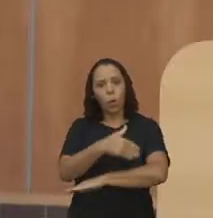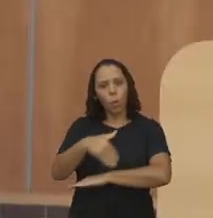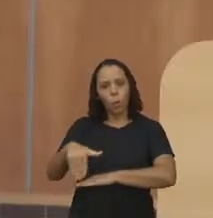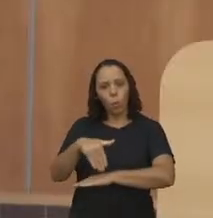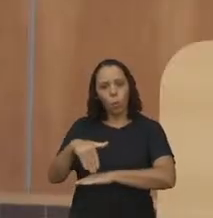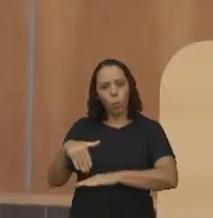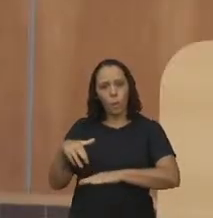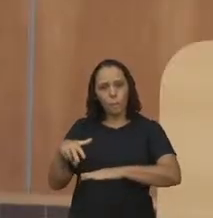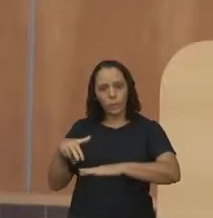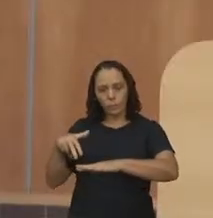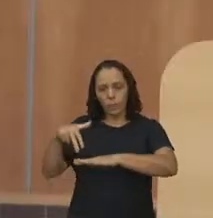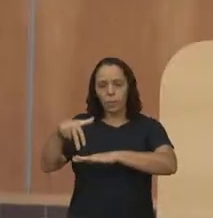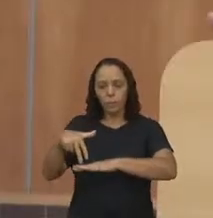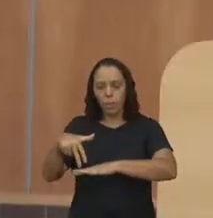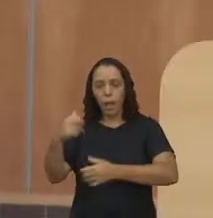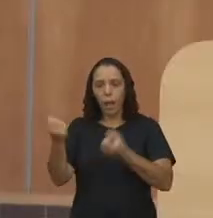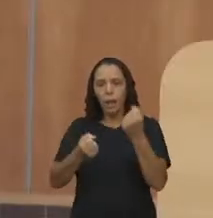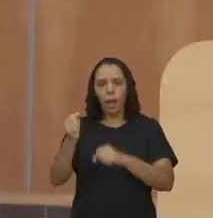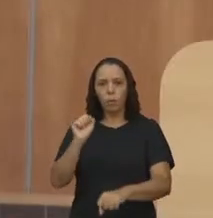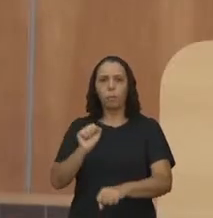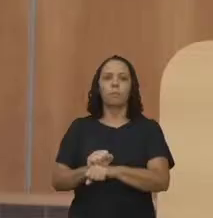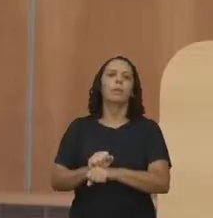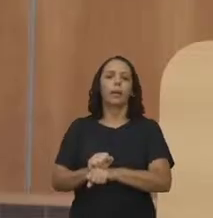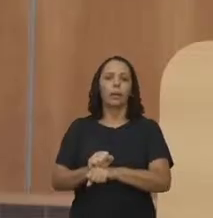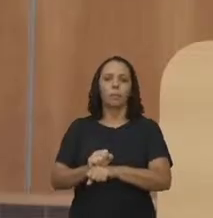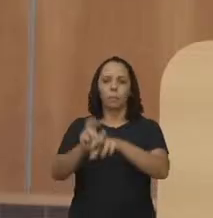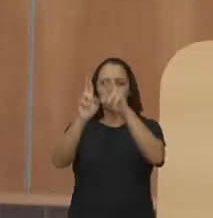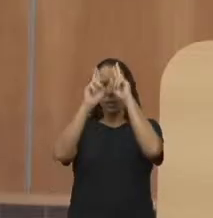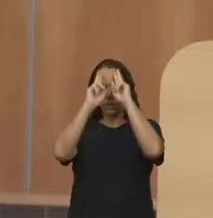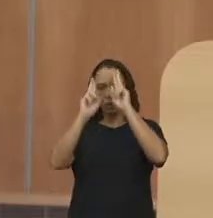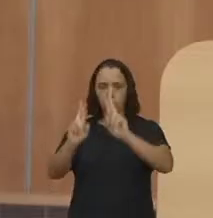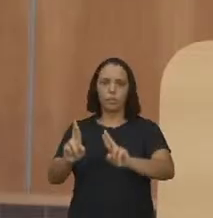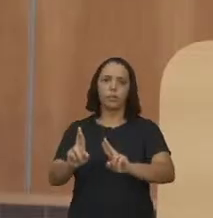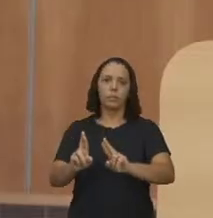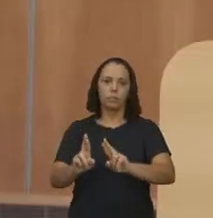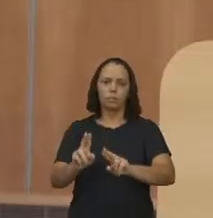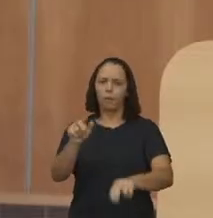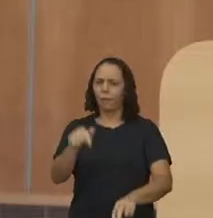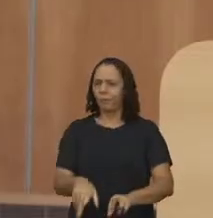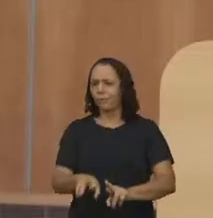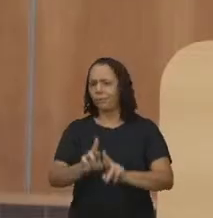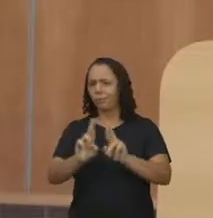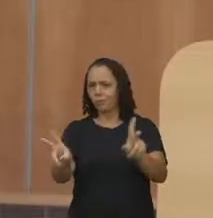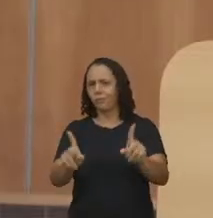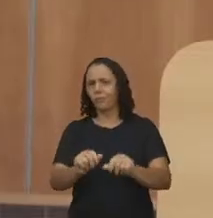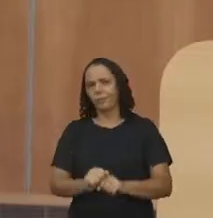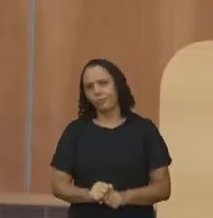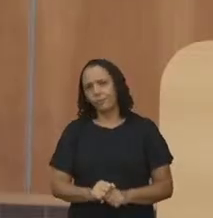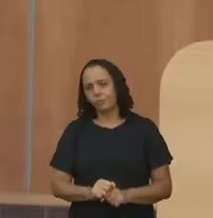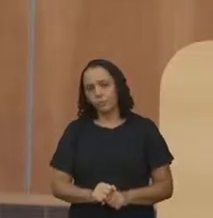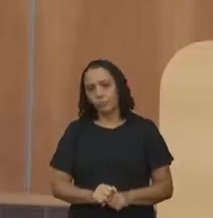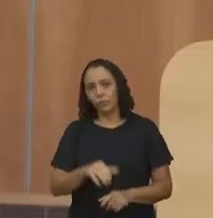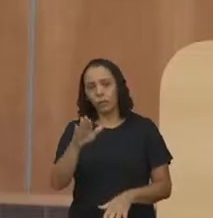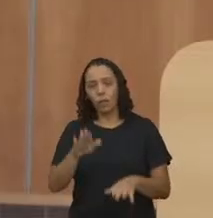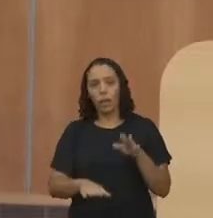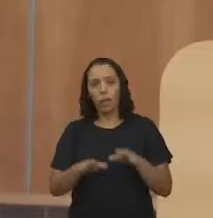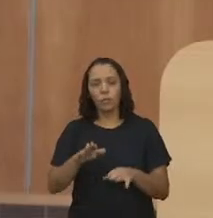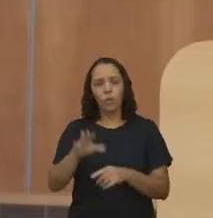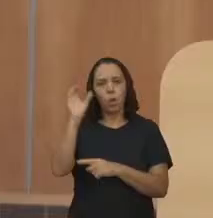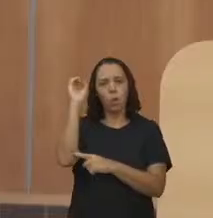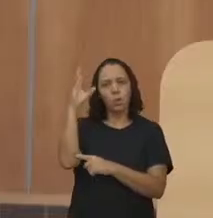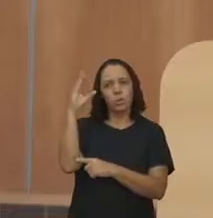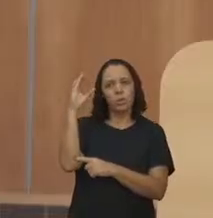pessoal respeita. Por que Jacareí não pode ser assim, né? Às vezes você vê pessoas induzindo no trânsito, no semáforo está